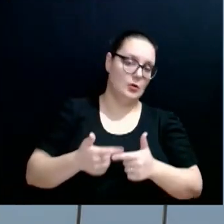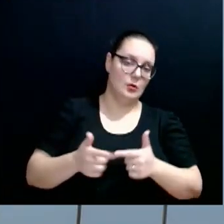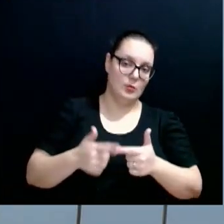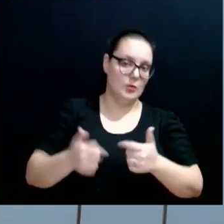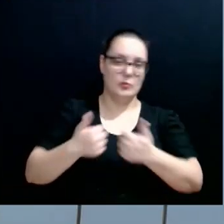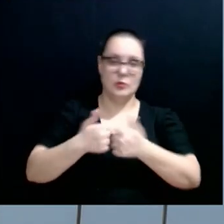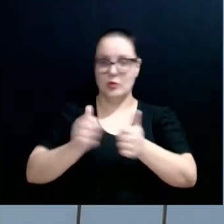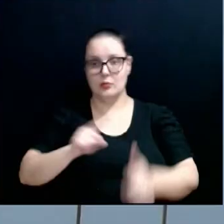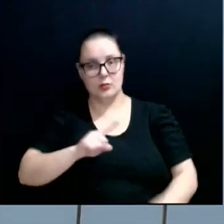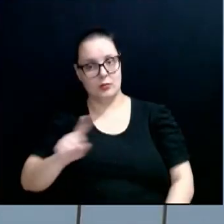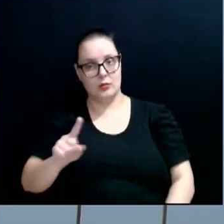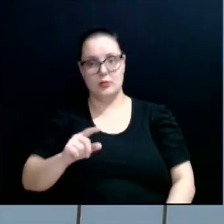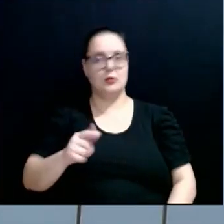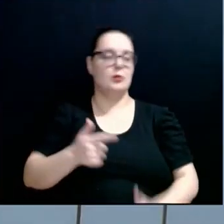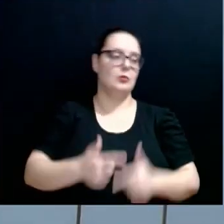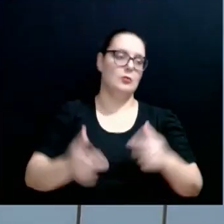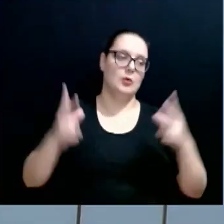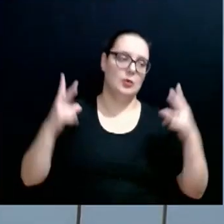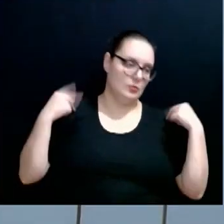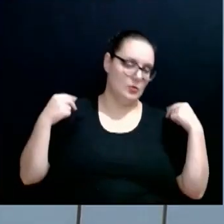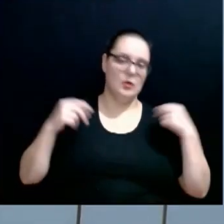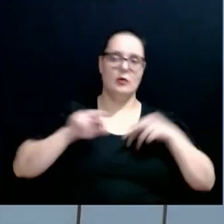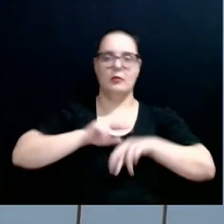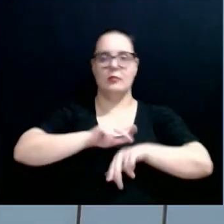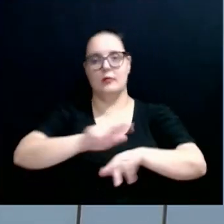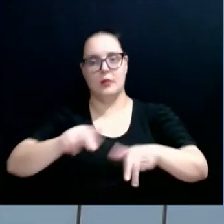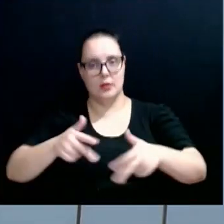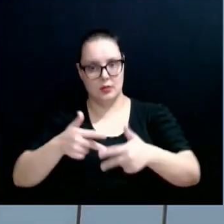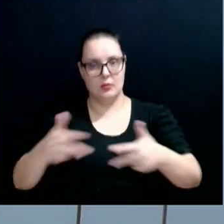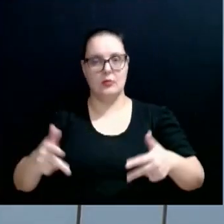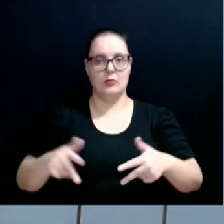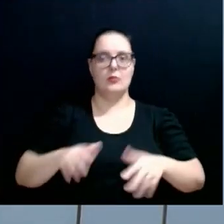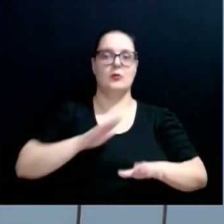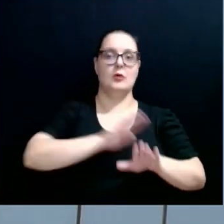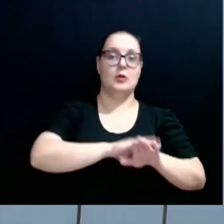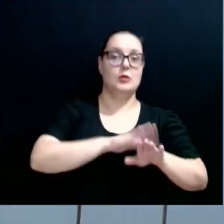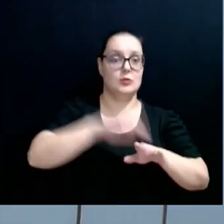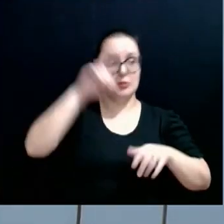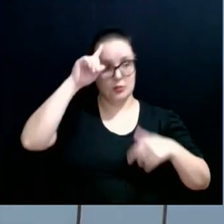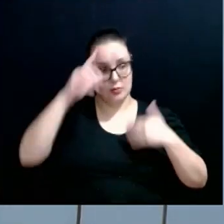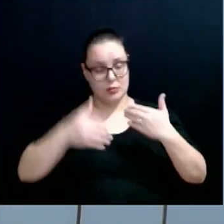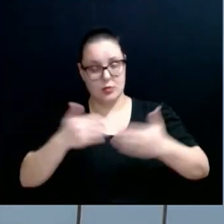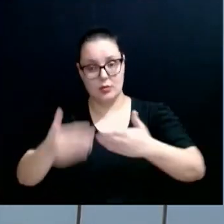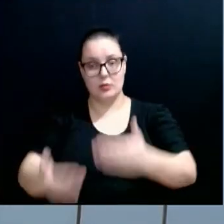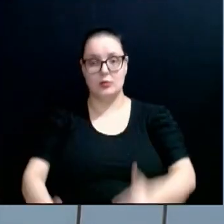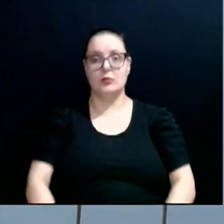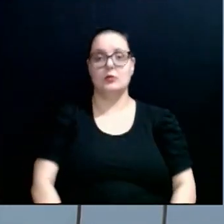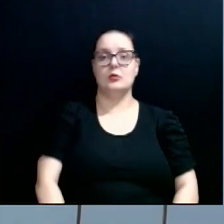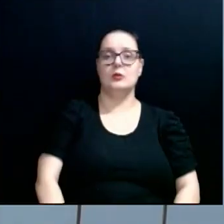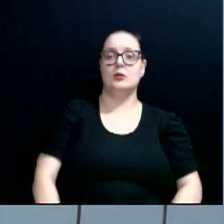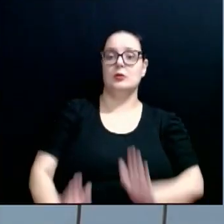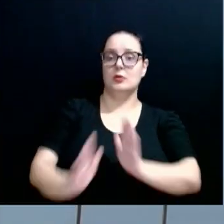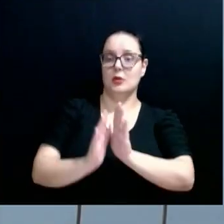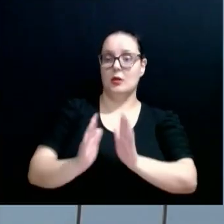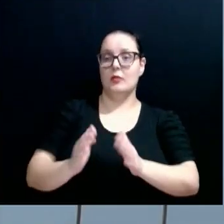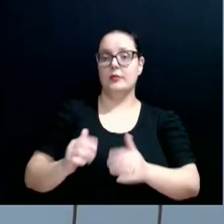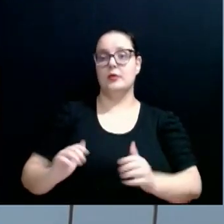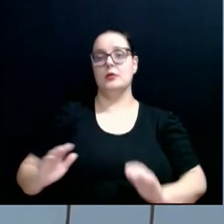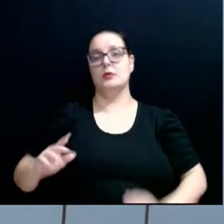ela engloba bastante ações no dia a dia e a frente parlamentar vai continuar até o dia da